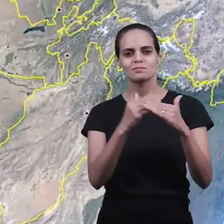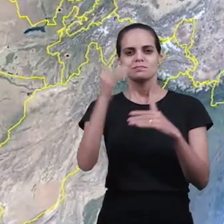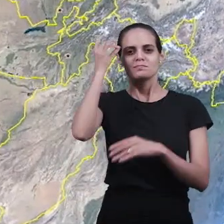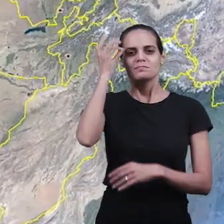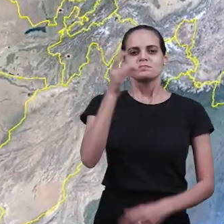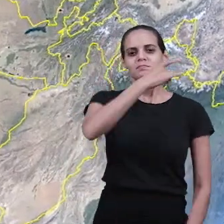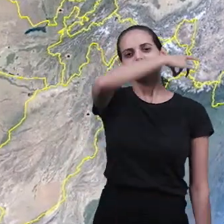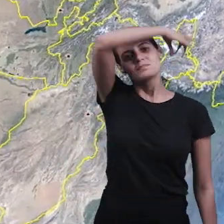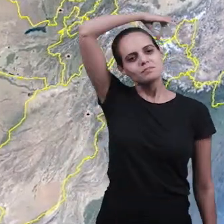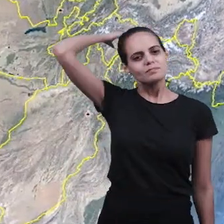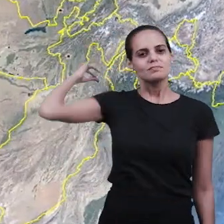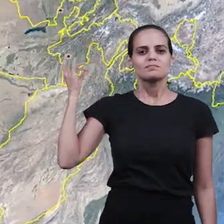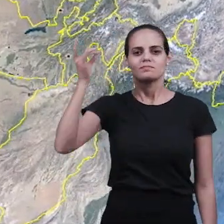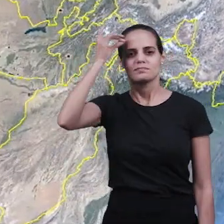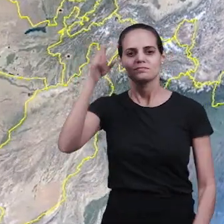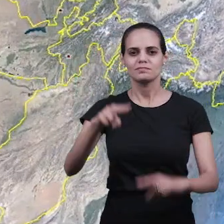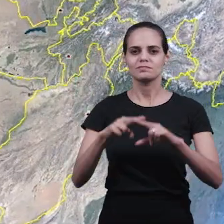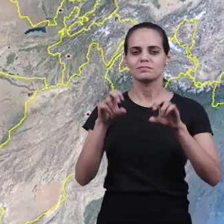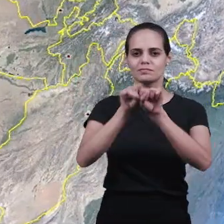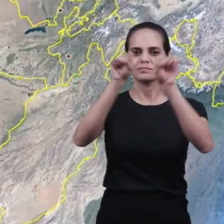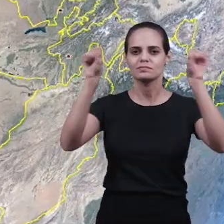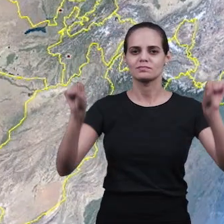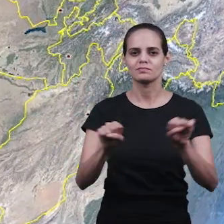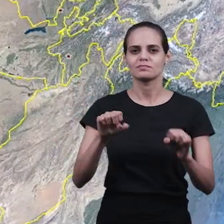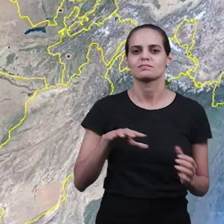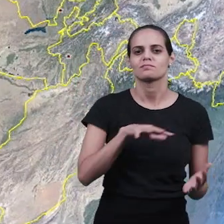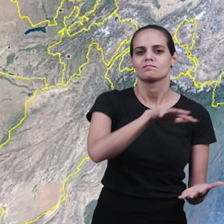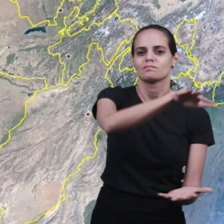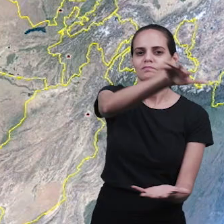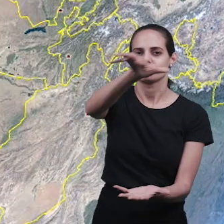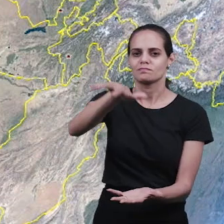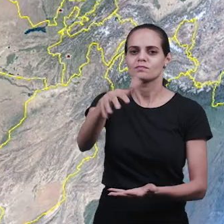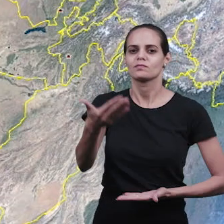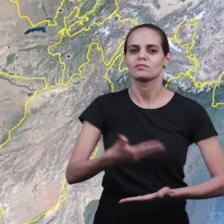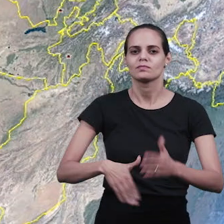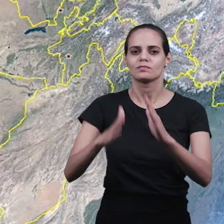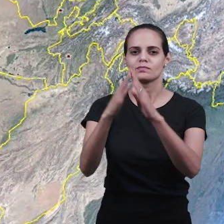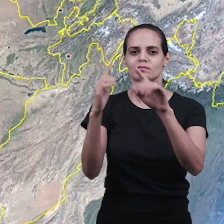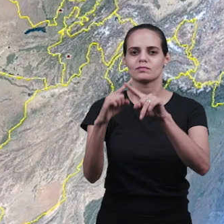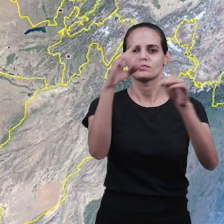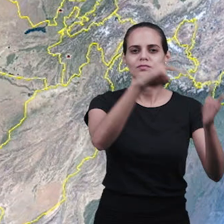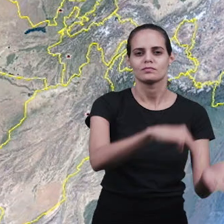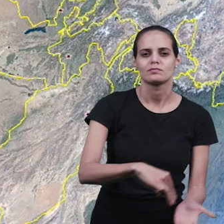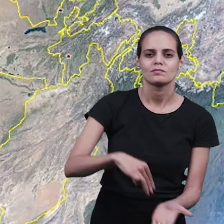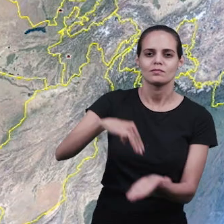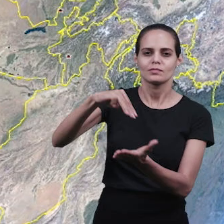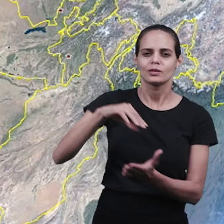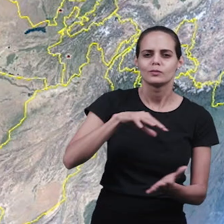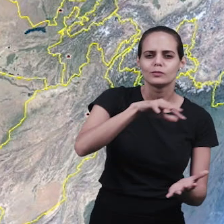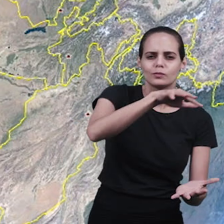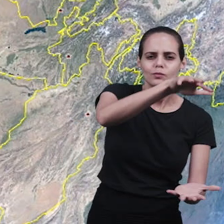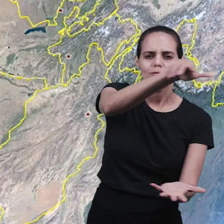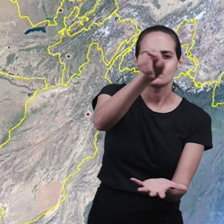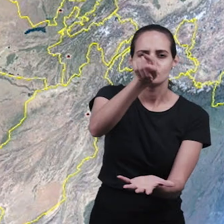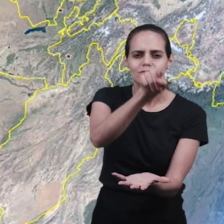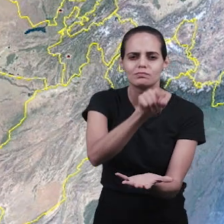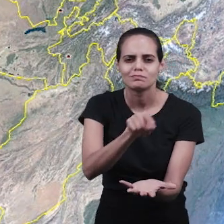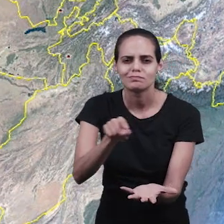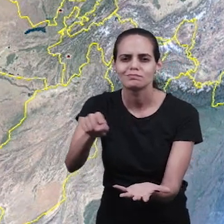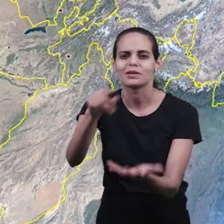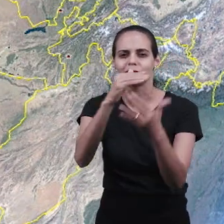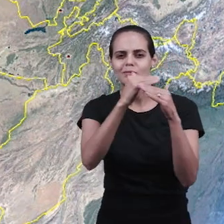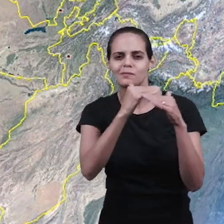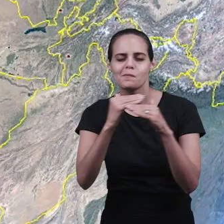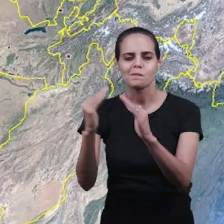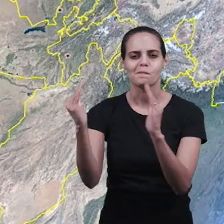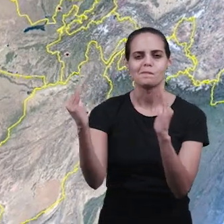espírito. Através do sistema de transmissão, os membros da Igreja Cristã Maranata de todo o planeta vivem um